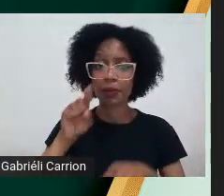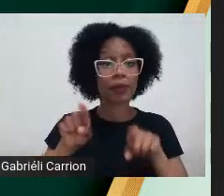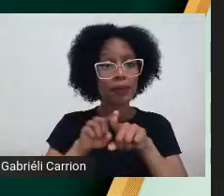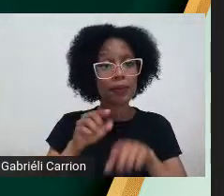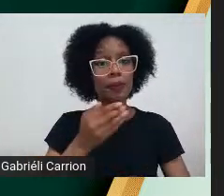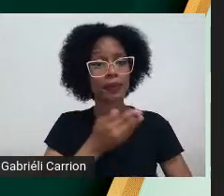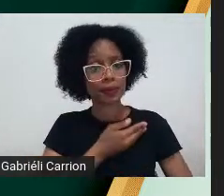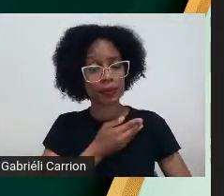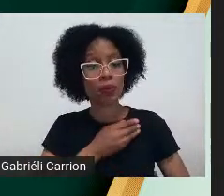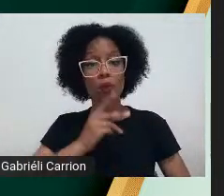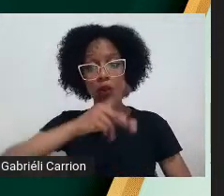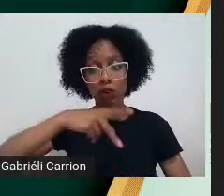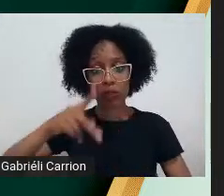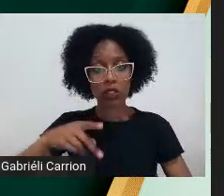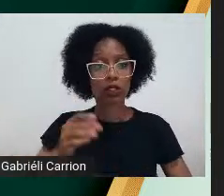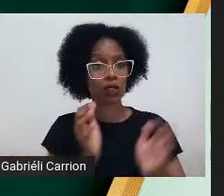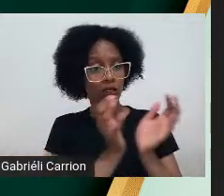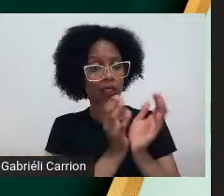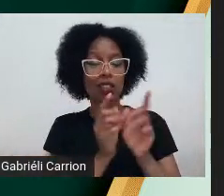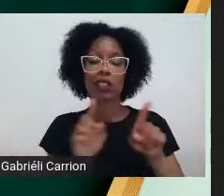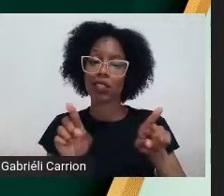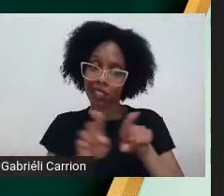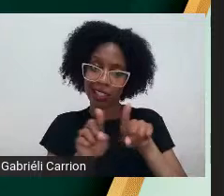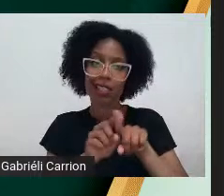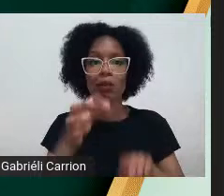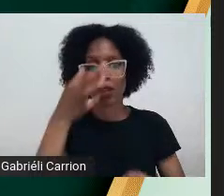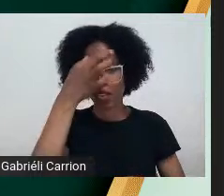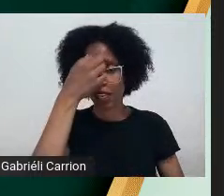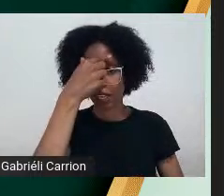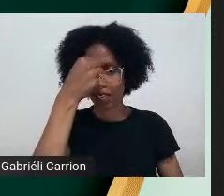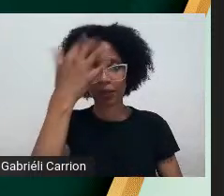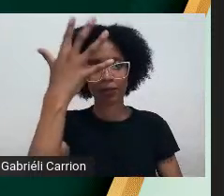professores e colegas e, por fim, à Unipampa.